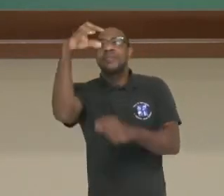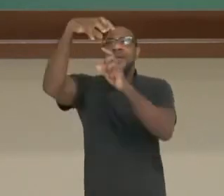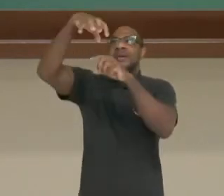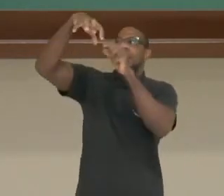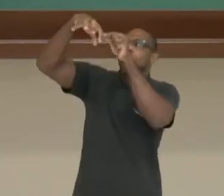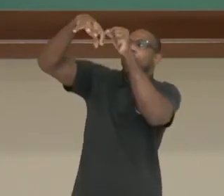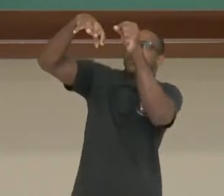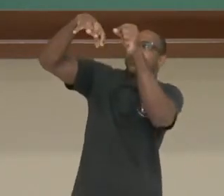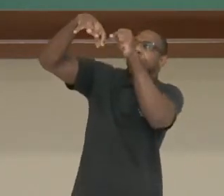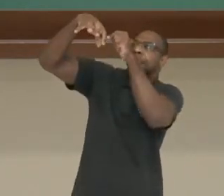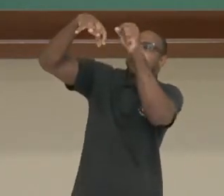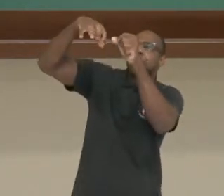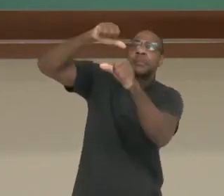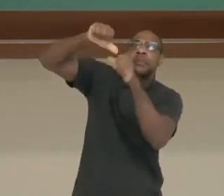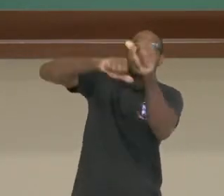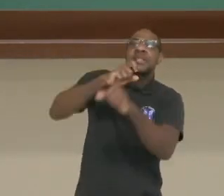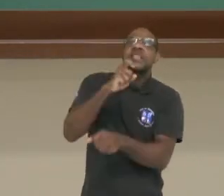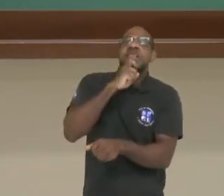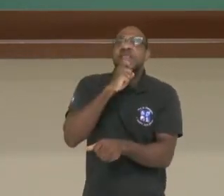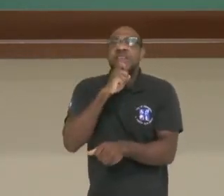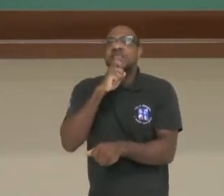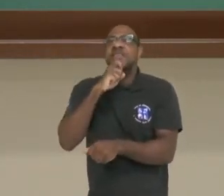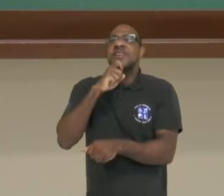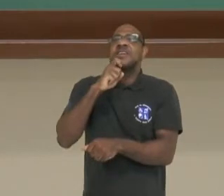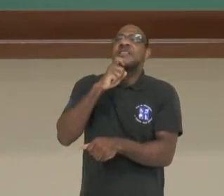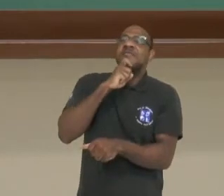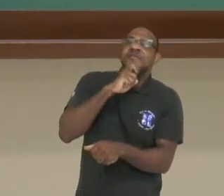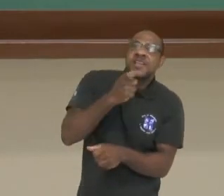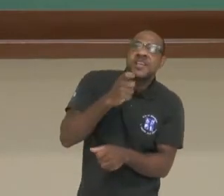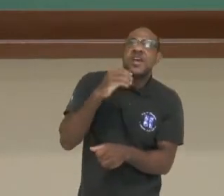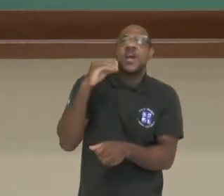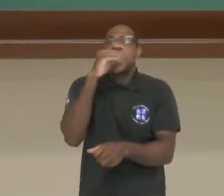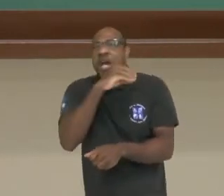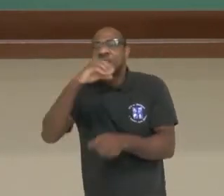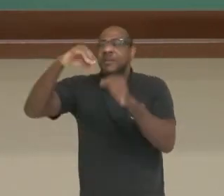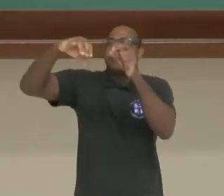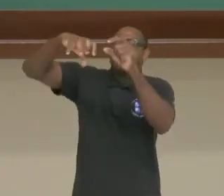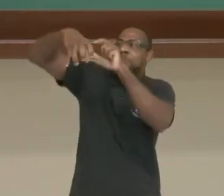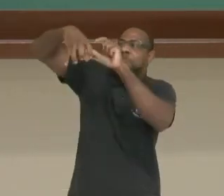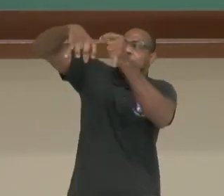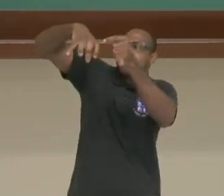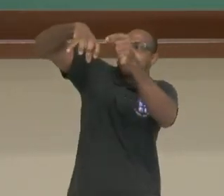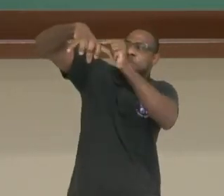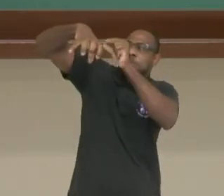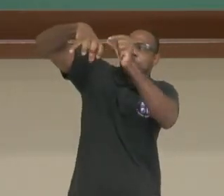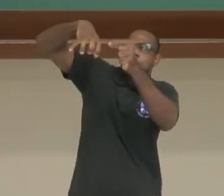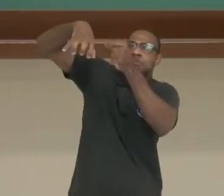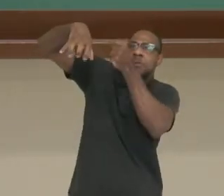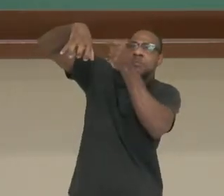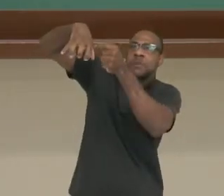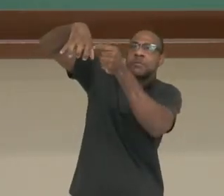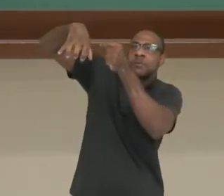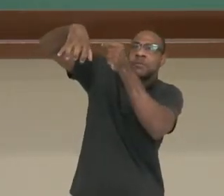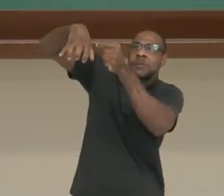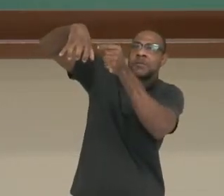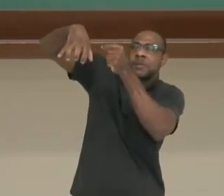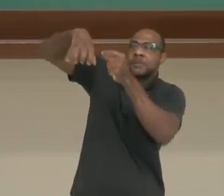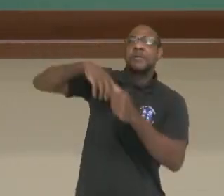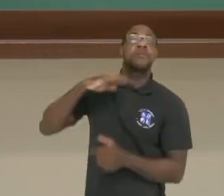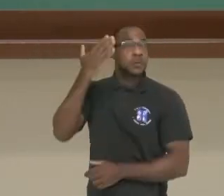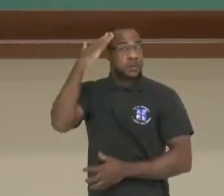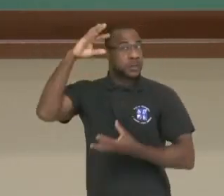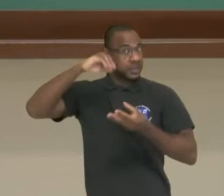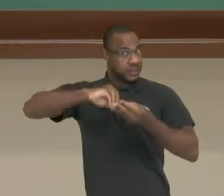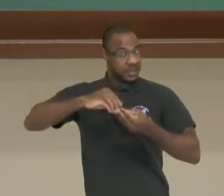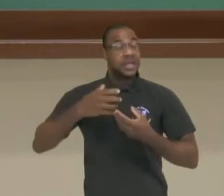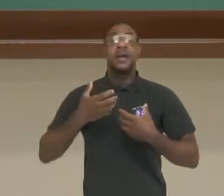a gente vai alterar ali, né? A corrente elétrica, aquela temperatura. Muito bem, então vamos compreender bem isso aí para que a